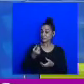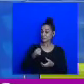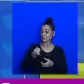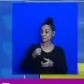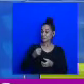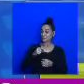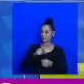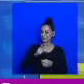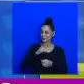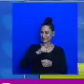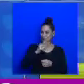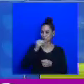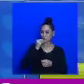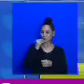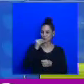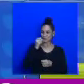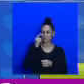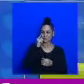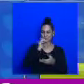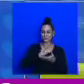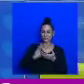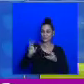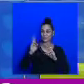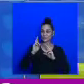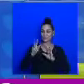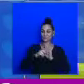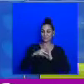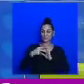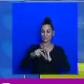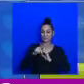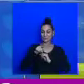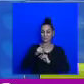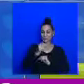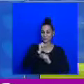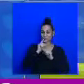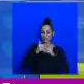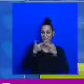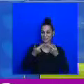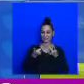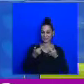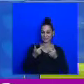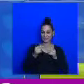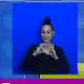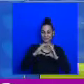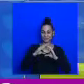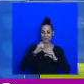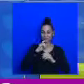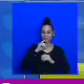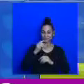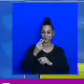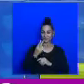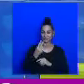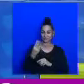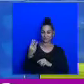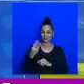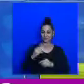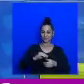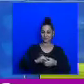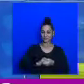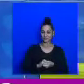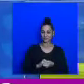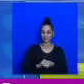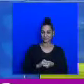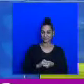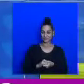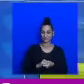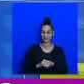números. Você ainda tem chances. Estamos na torcida. Boa sorte. Bola verde, número 23.